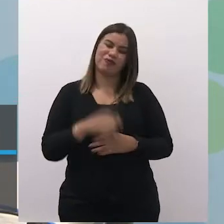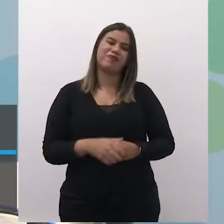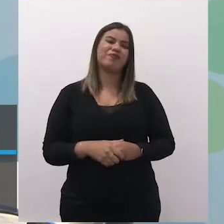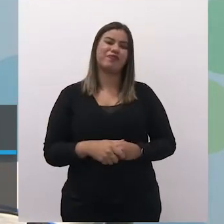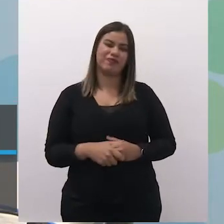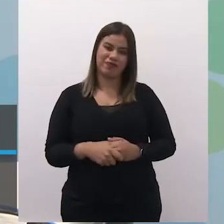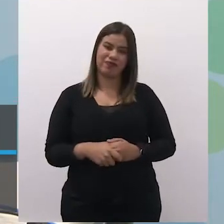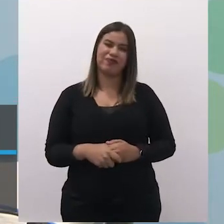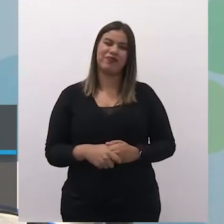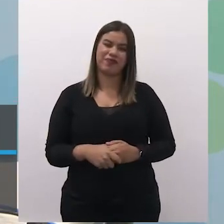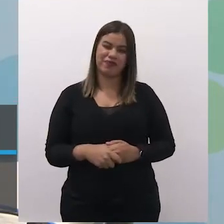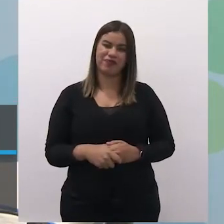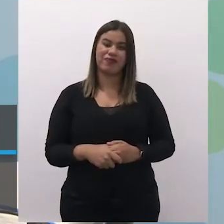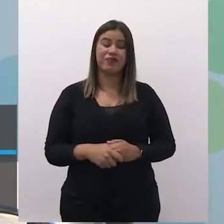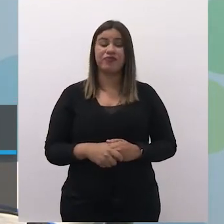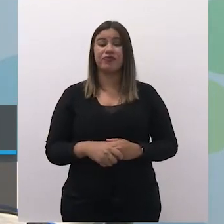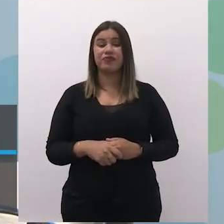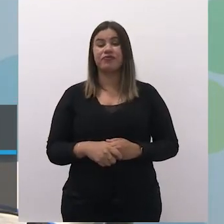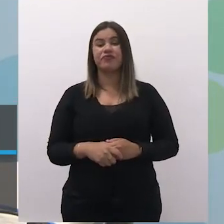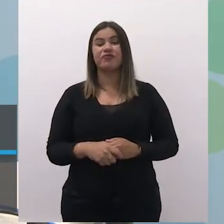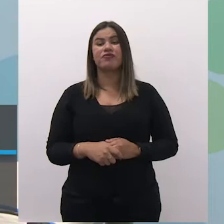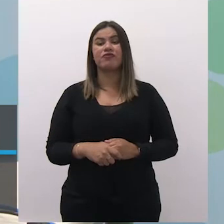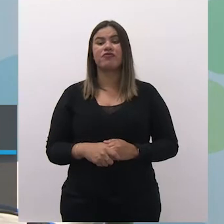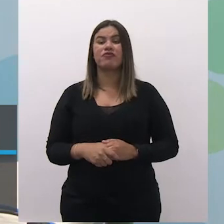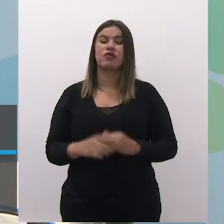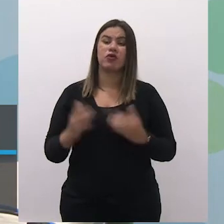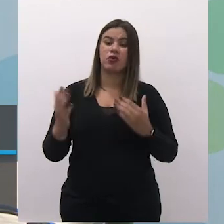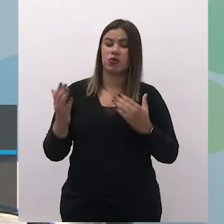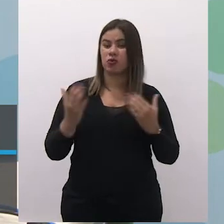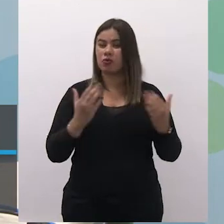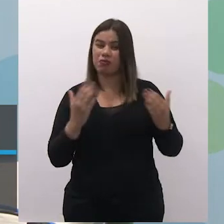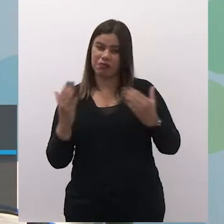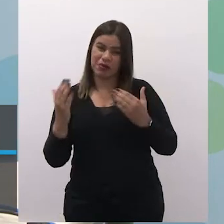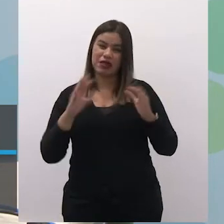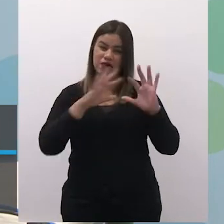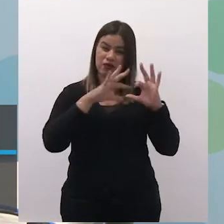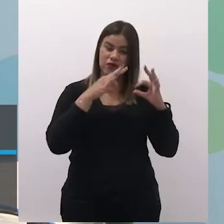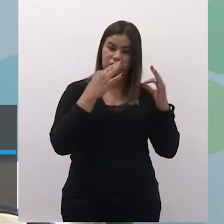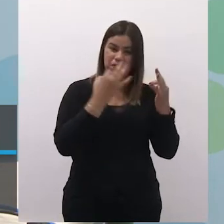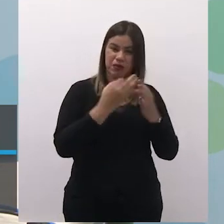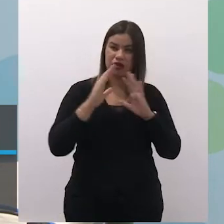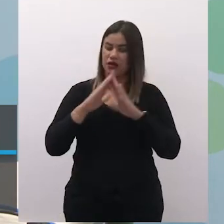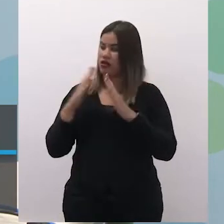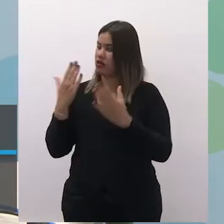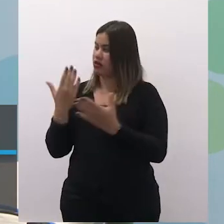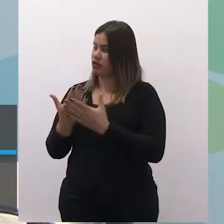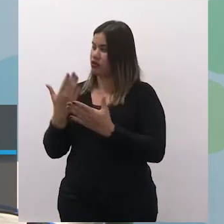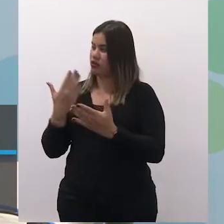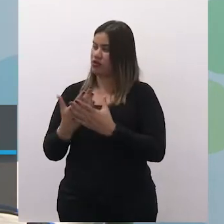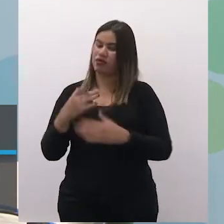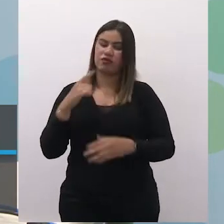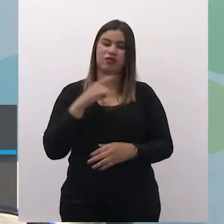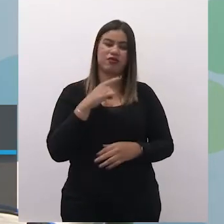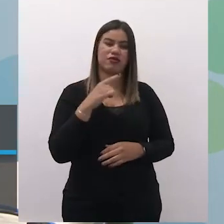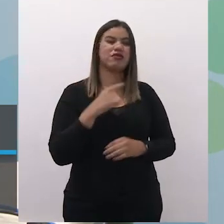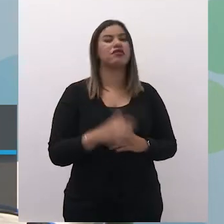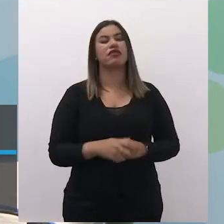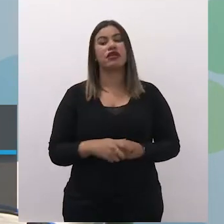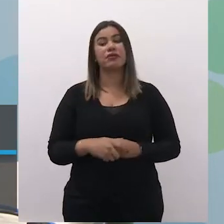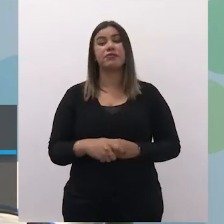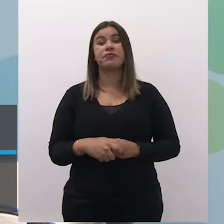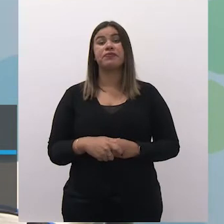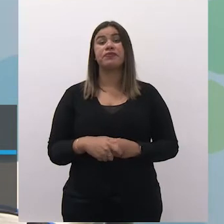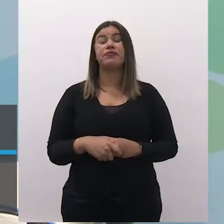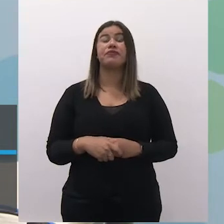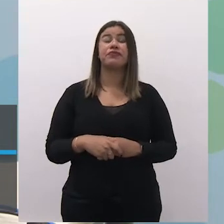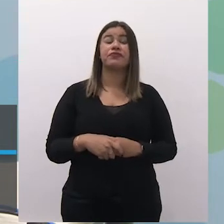vezes como os irmãos mais velhos são, né? E é aí que entra essa questão de conflitos, né? E o estudante até um